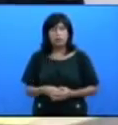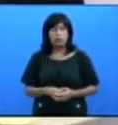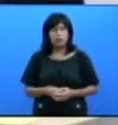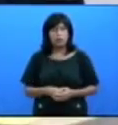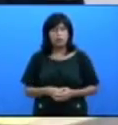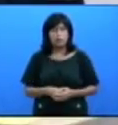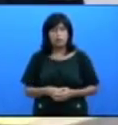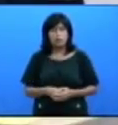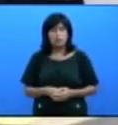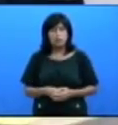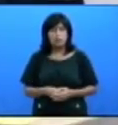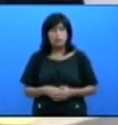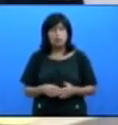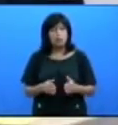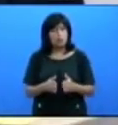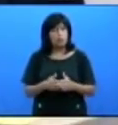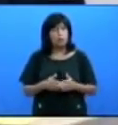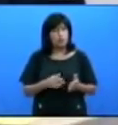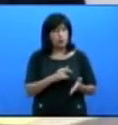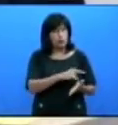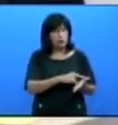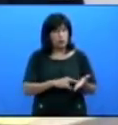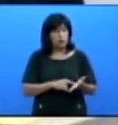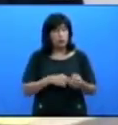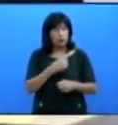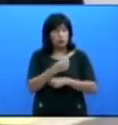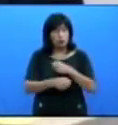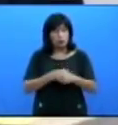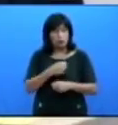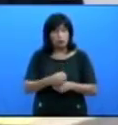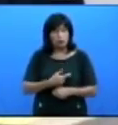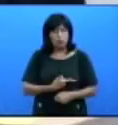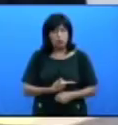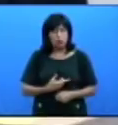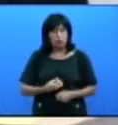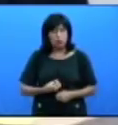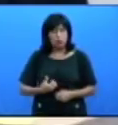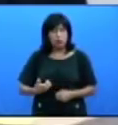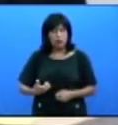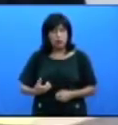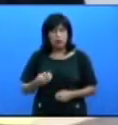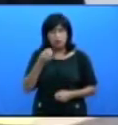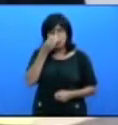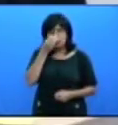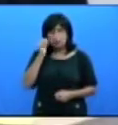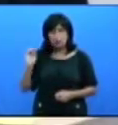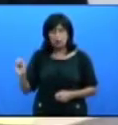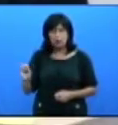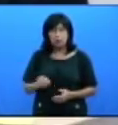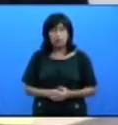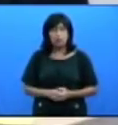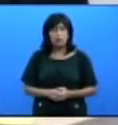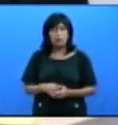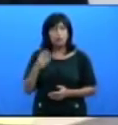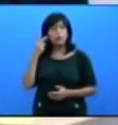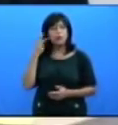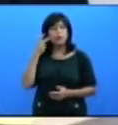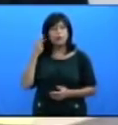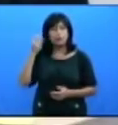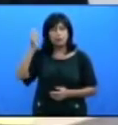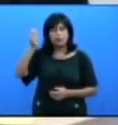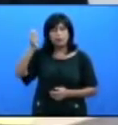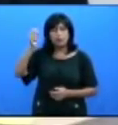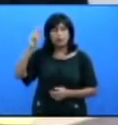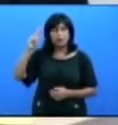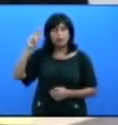Moção 27/2010 de repúdio, de autoria do vereador Arlindo Araújo. Requeremos